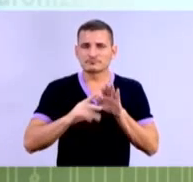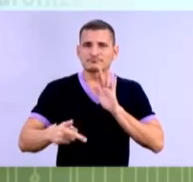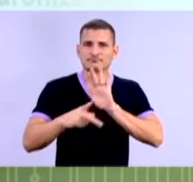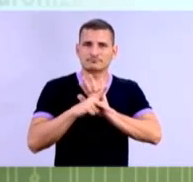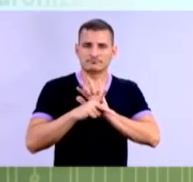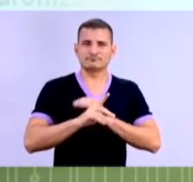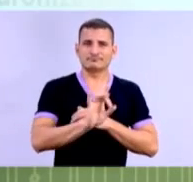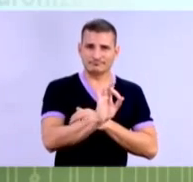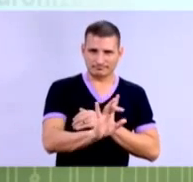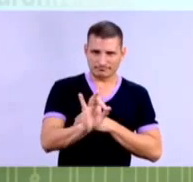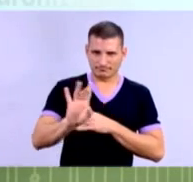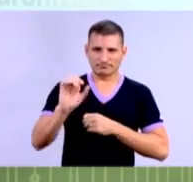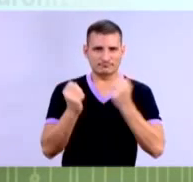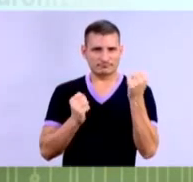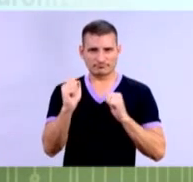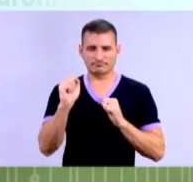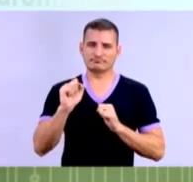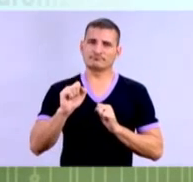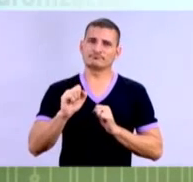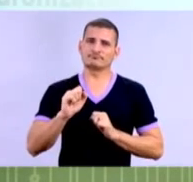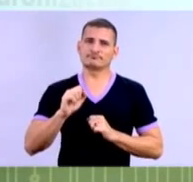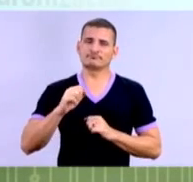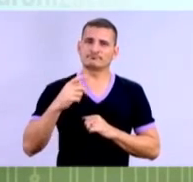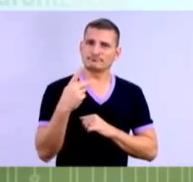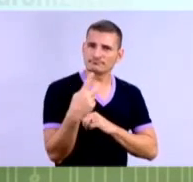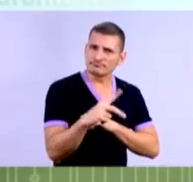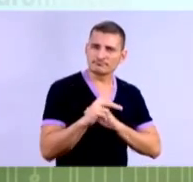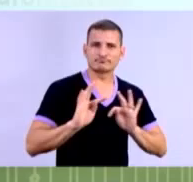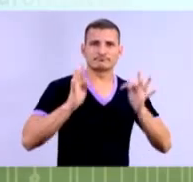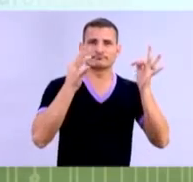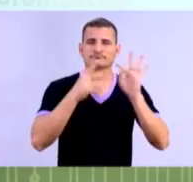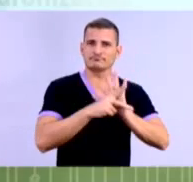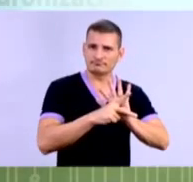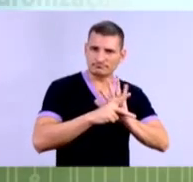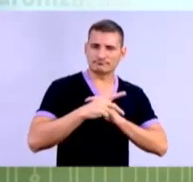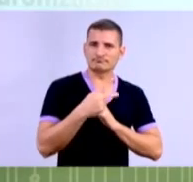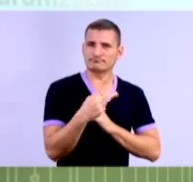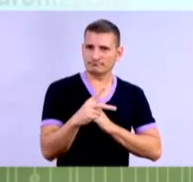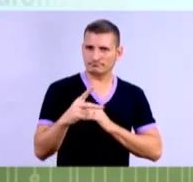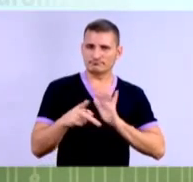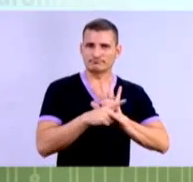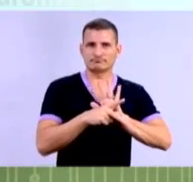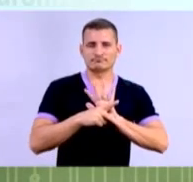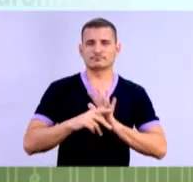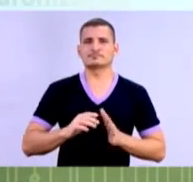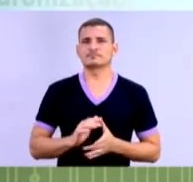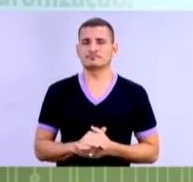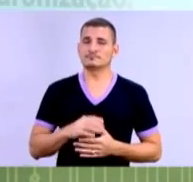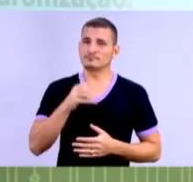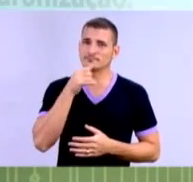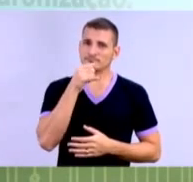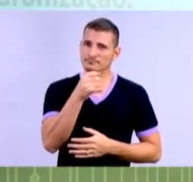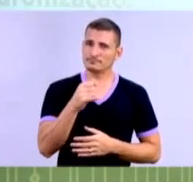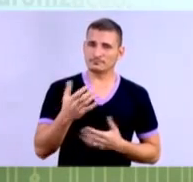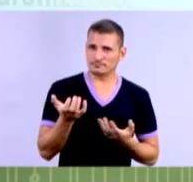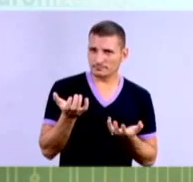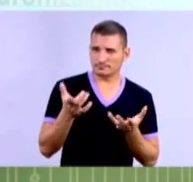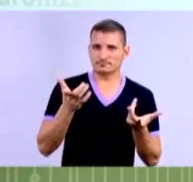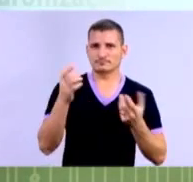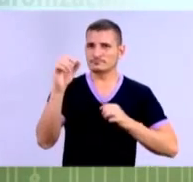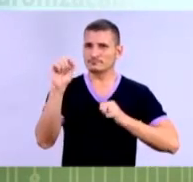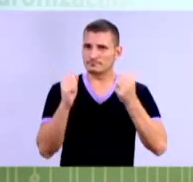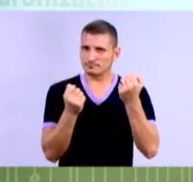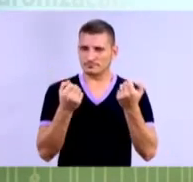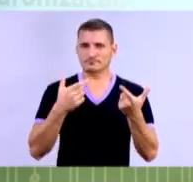fabricante dominava a sua tecnologia. Então, se a gente queria ter uma empresa que trabalhasse com comunicação